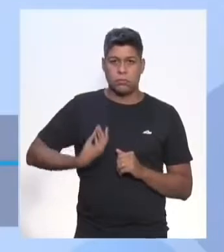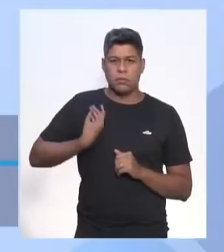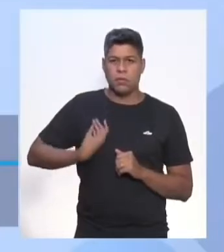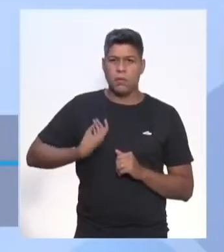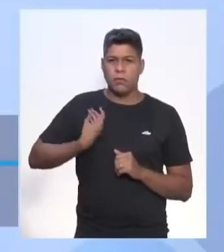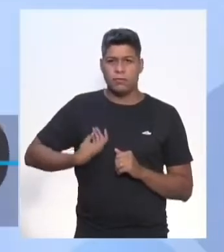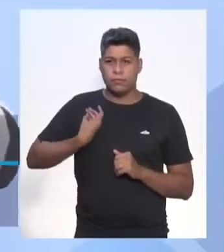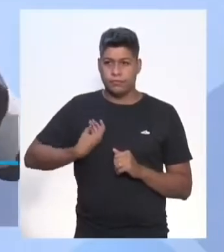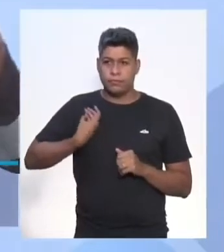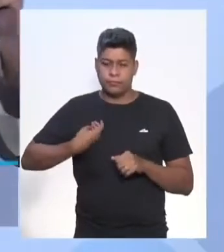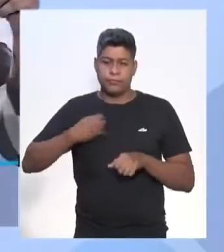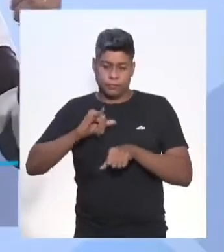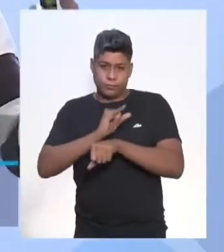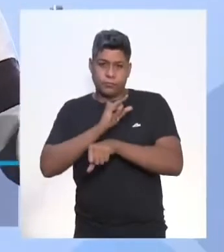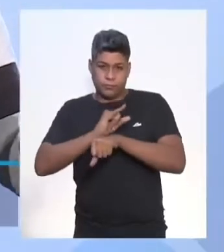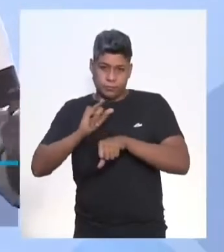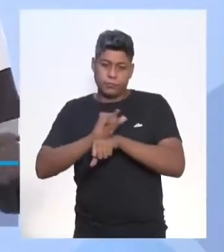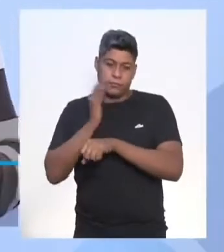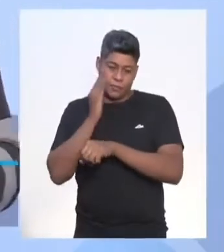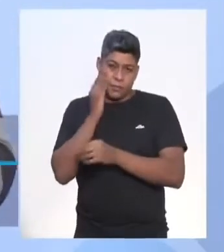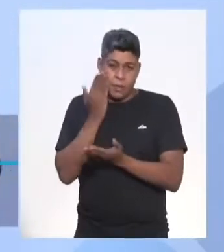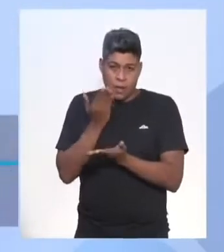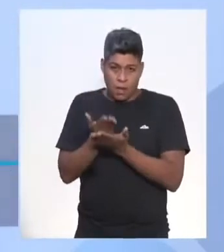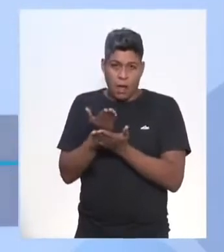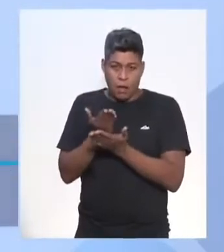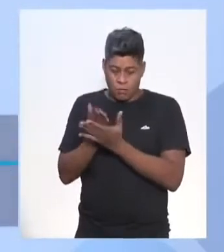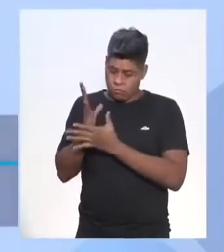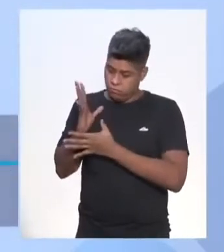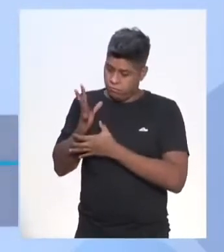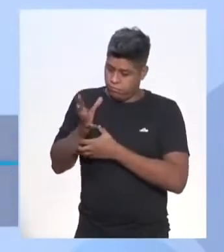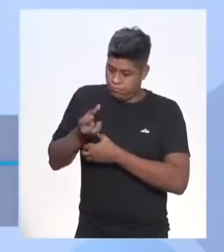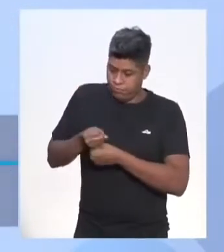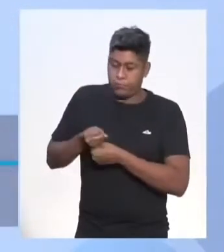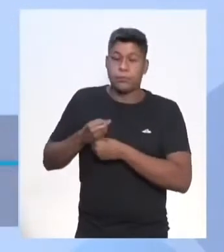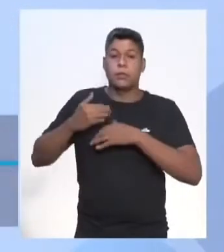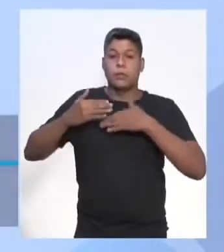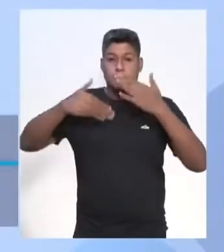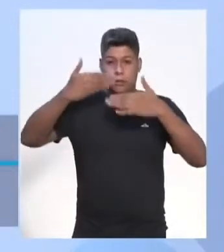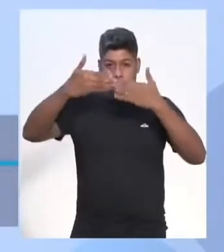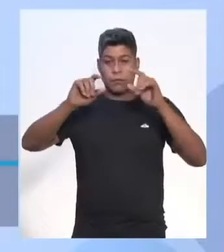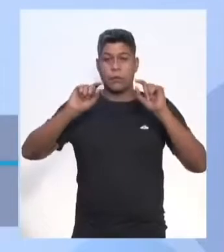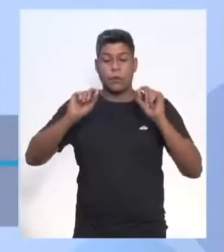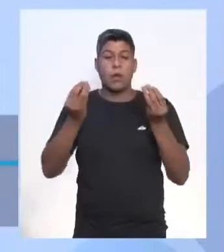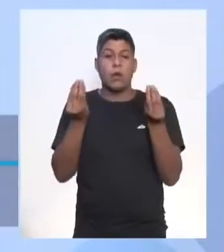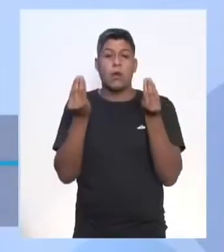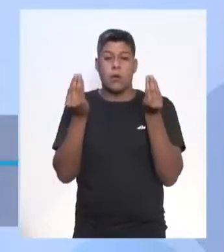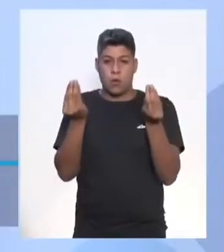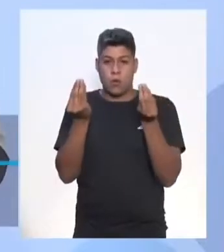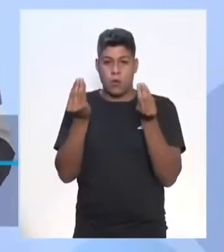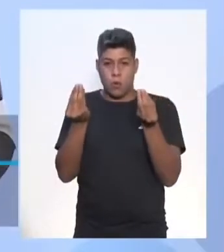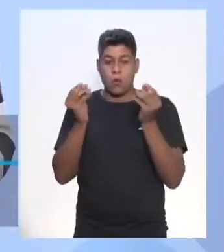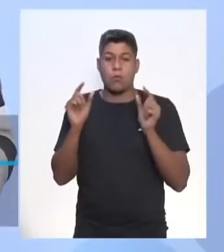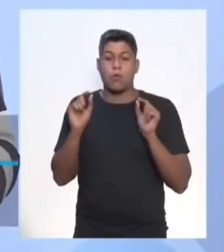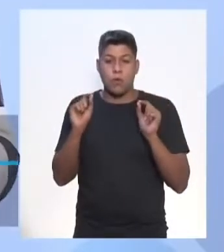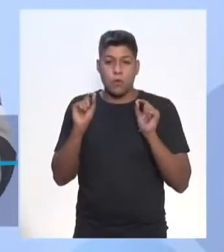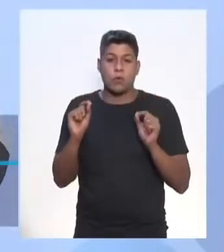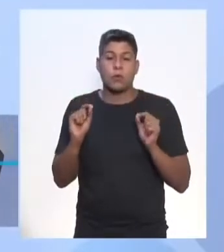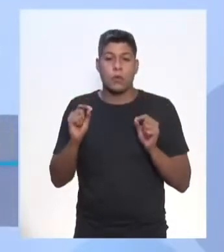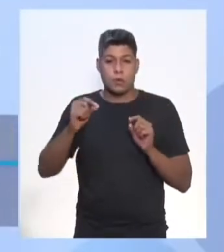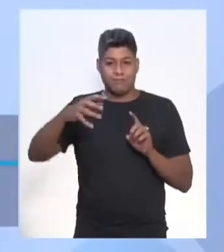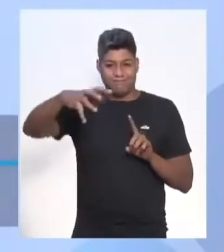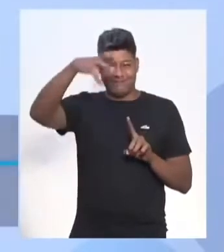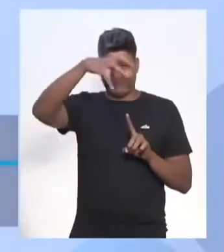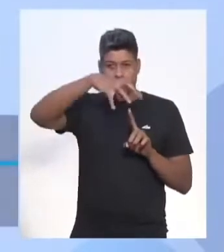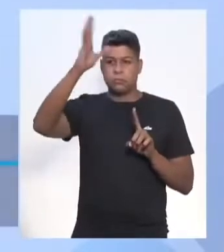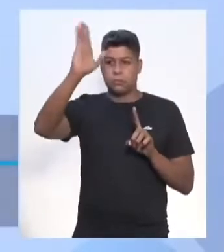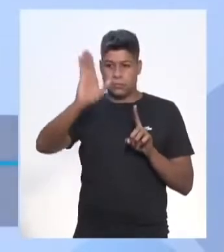nós estaremos ao longo das nossas aulas sobre República desenvolvendo aí como, né, a elite